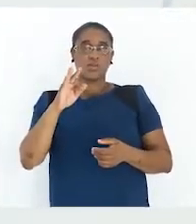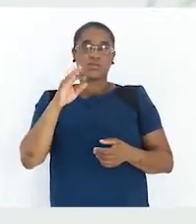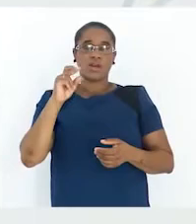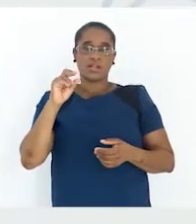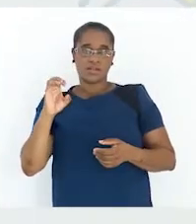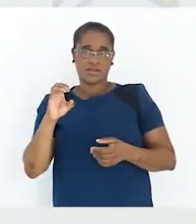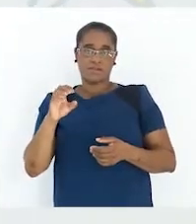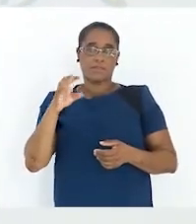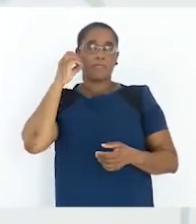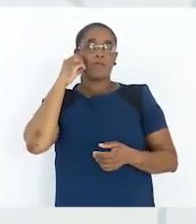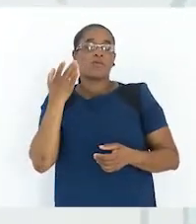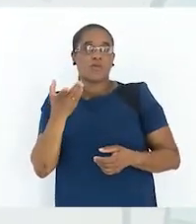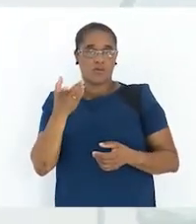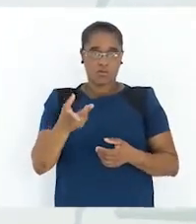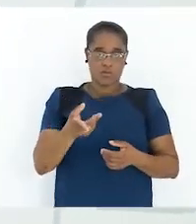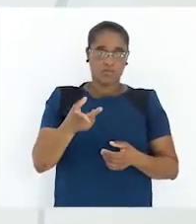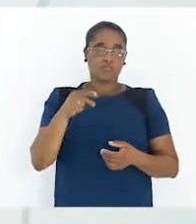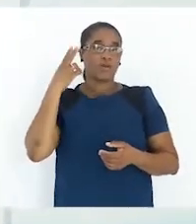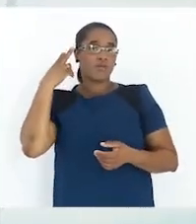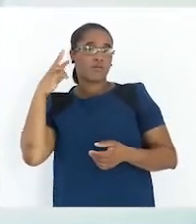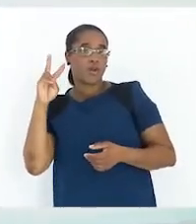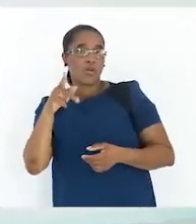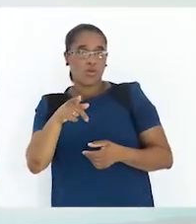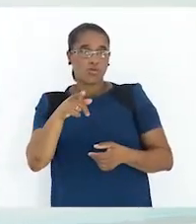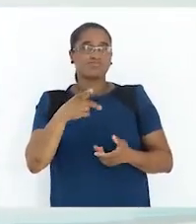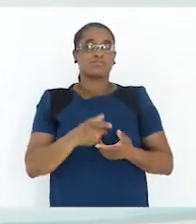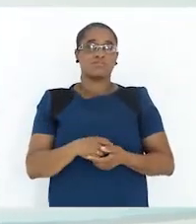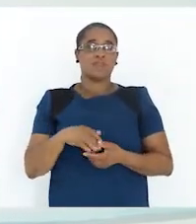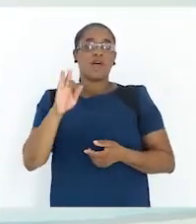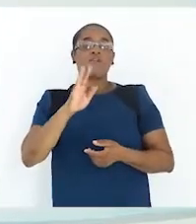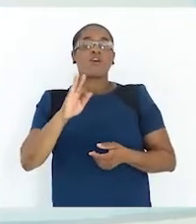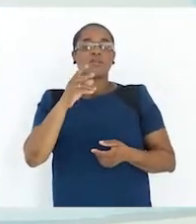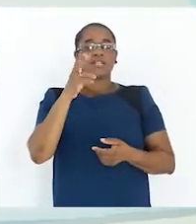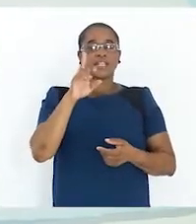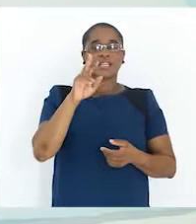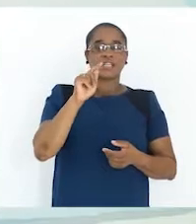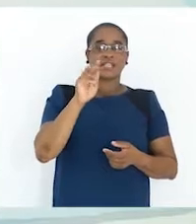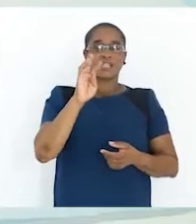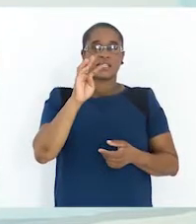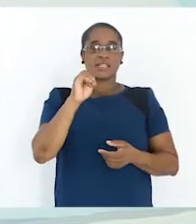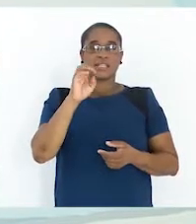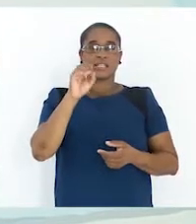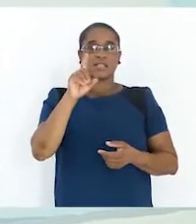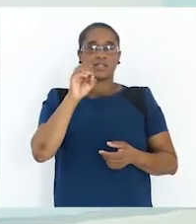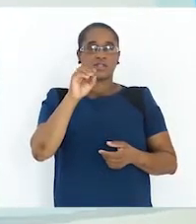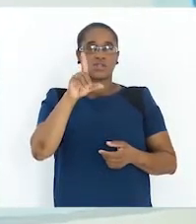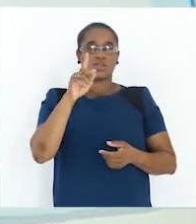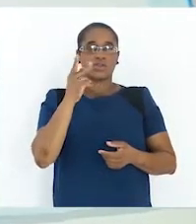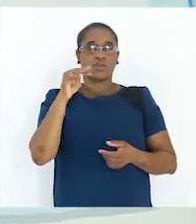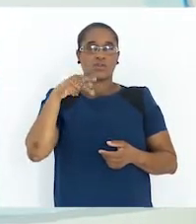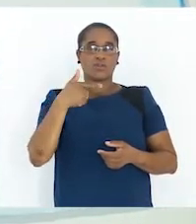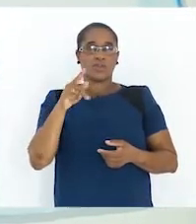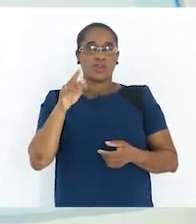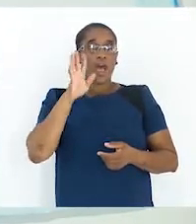Conforme for o valor da fórmula resolvente, assim é o número